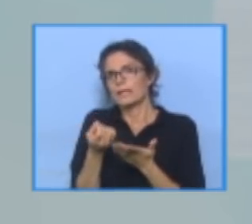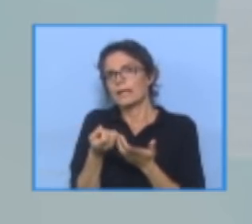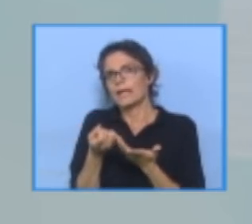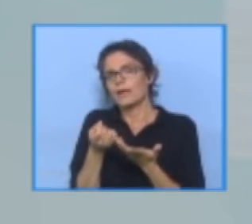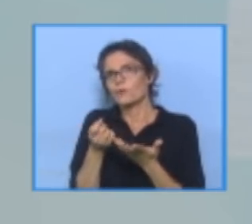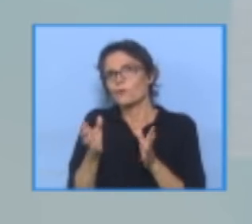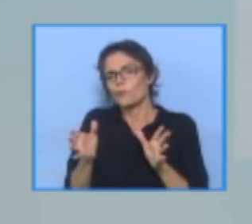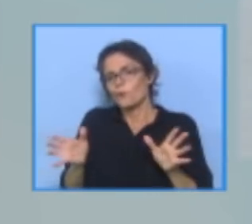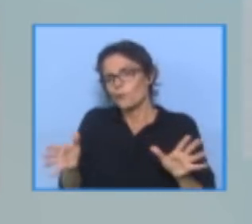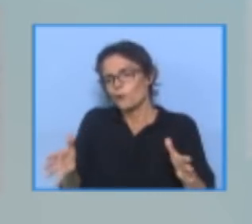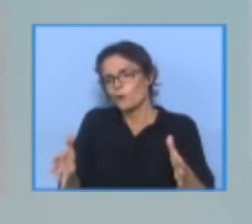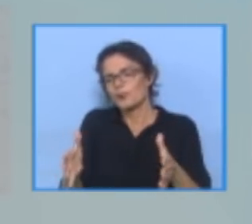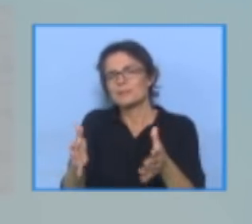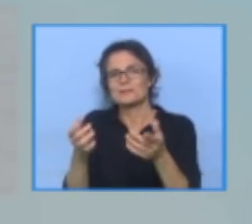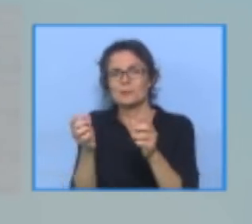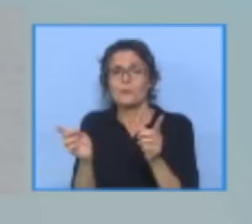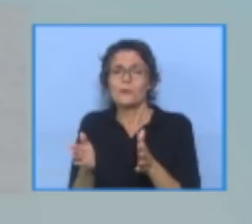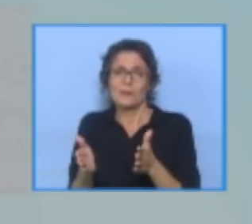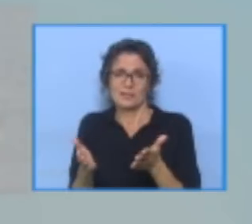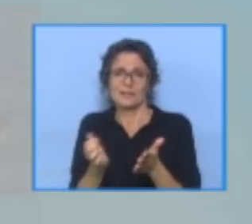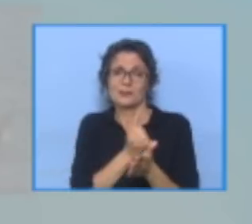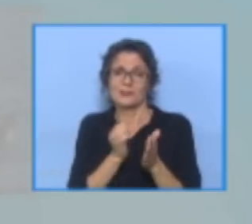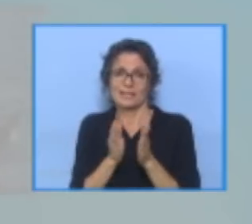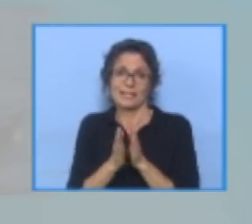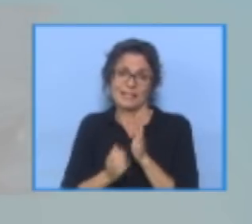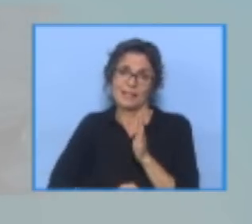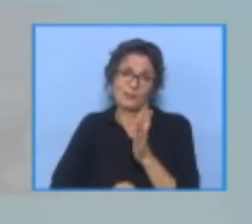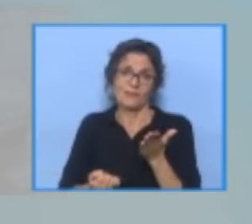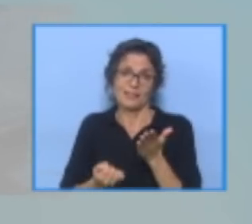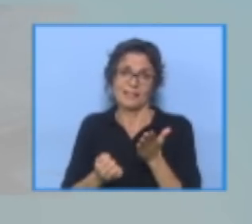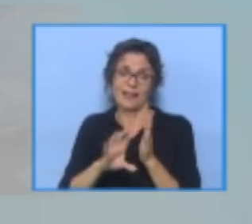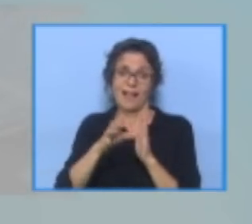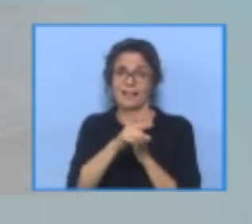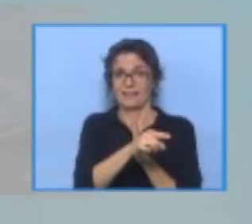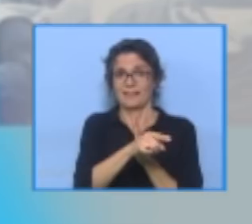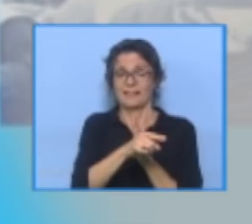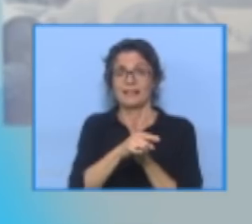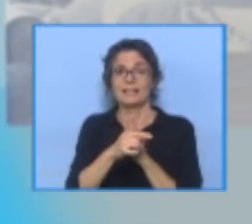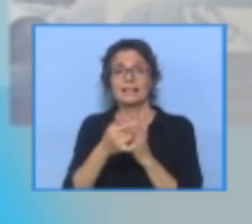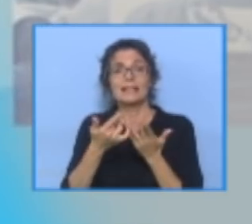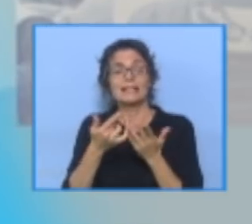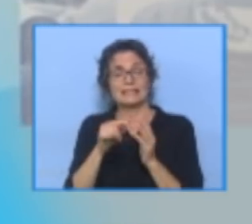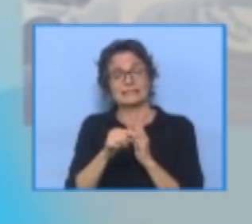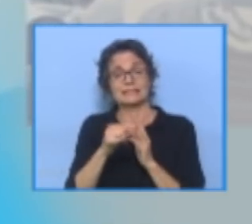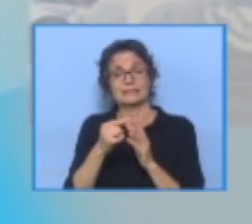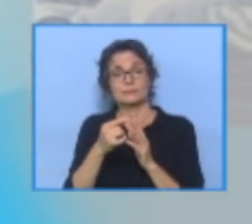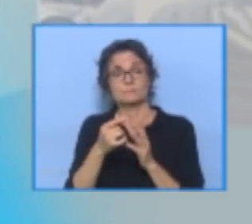rebanho da Igreja Católica na Roménia. É uma minoria. A Igreja Católica representa apenas